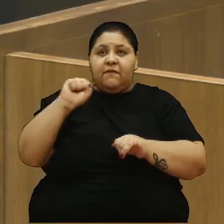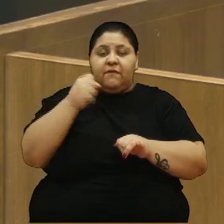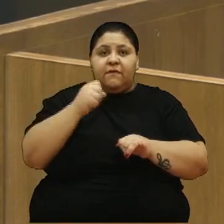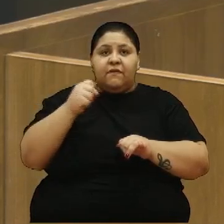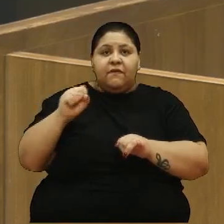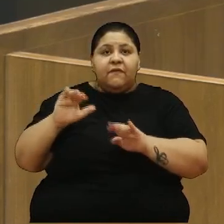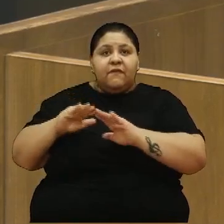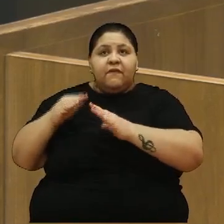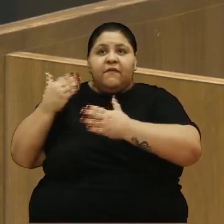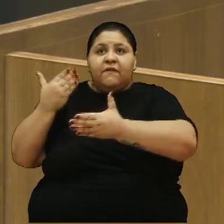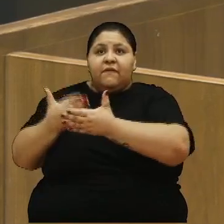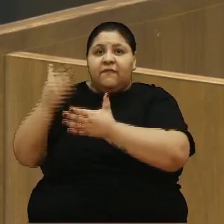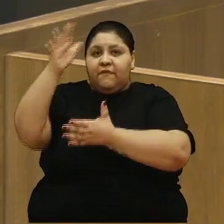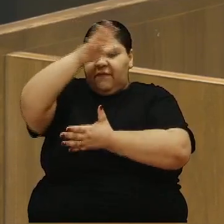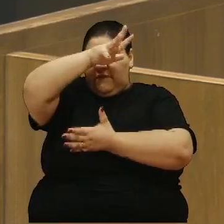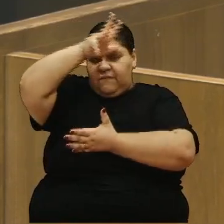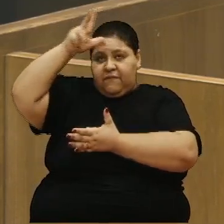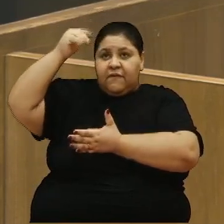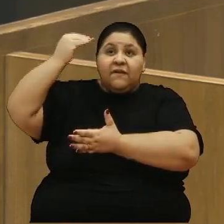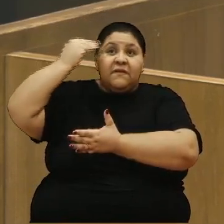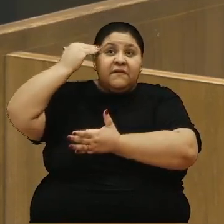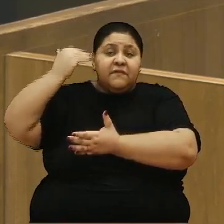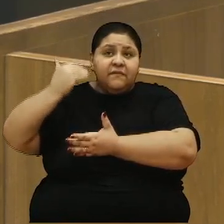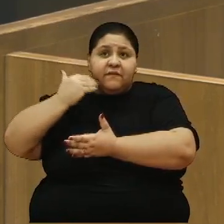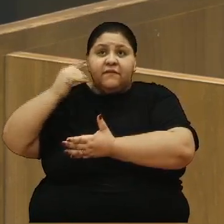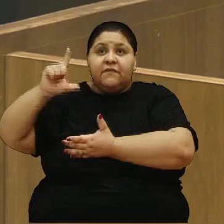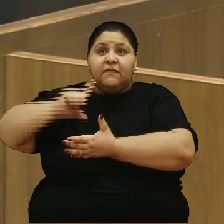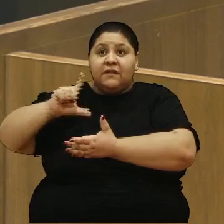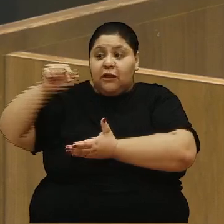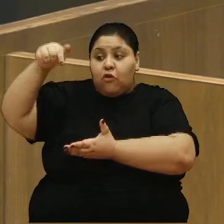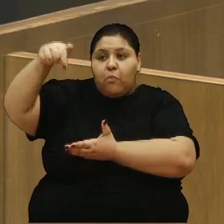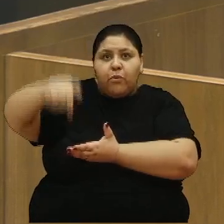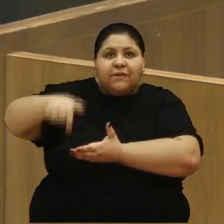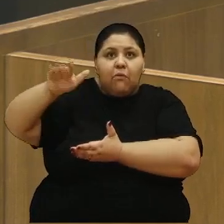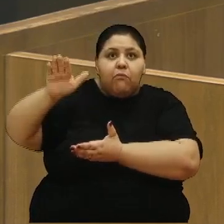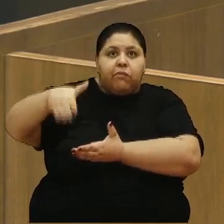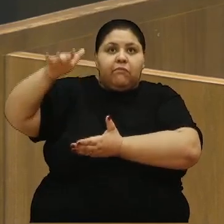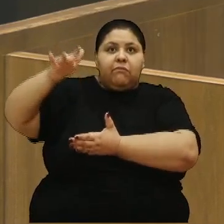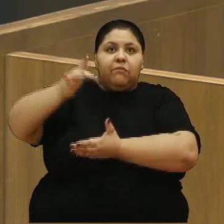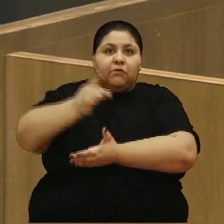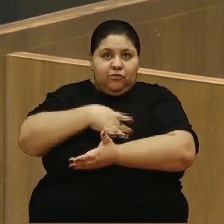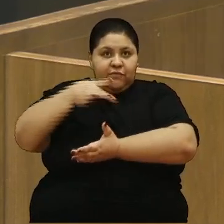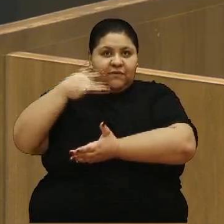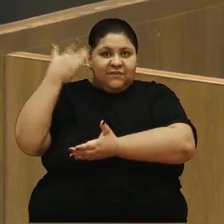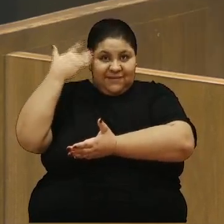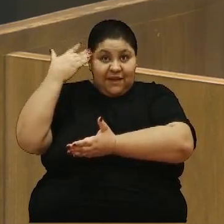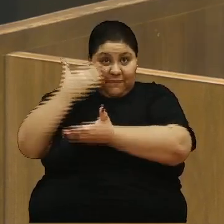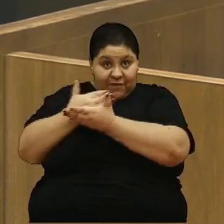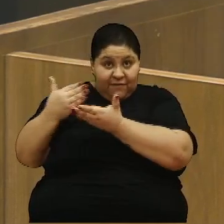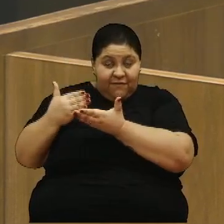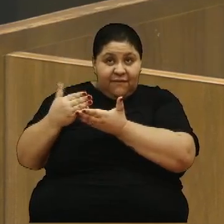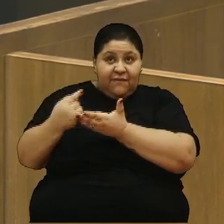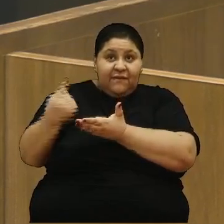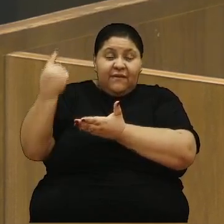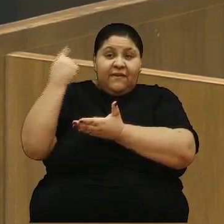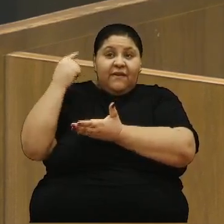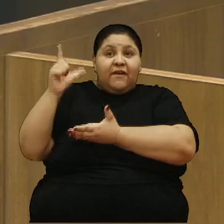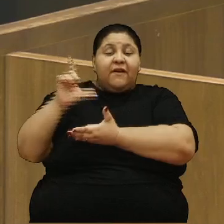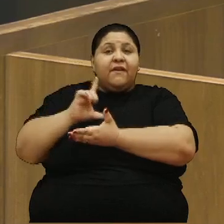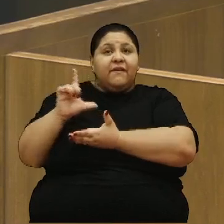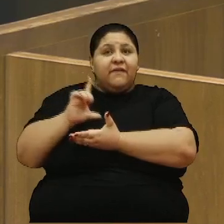88 escolas municipais de Santa Maria, tem o botão do pânico. Sabe desde quando? Desde quando